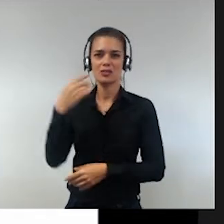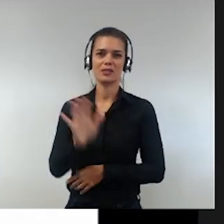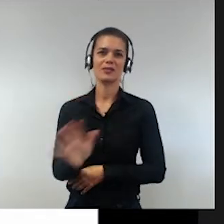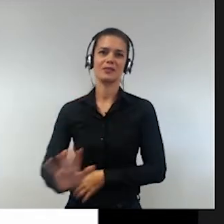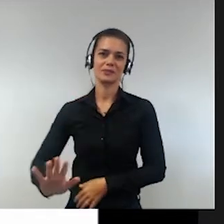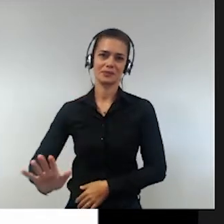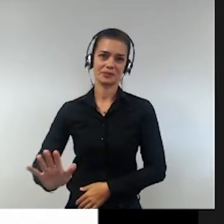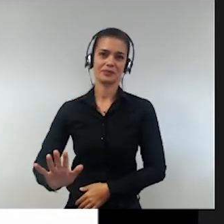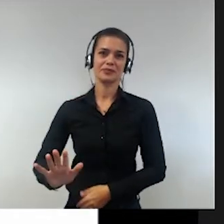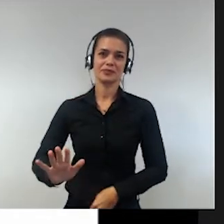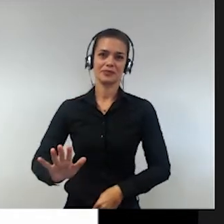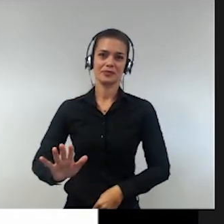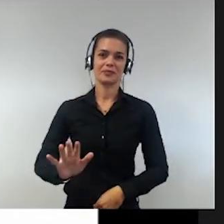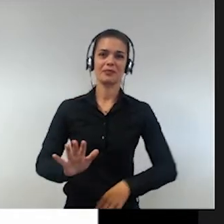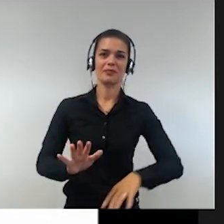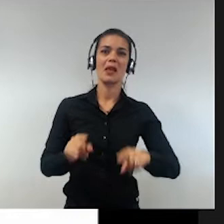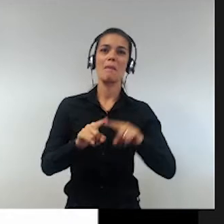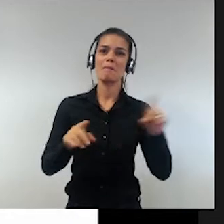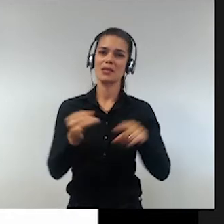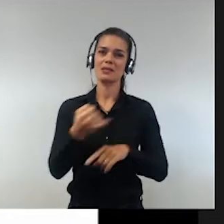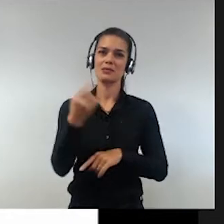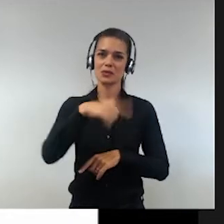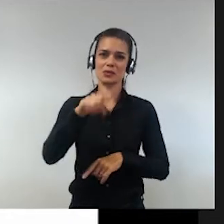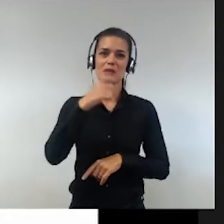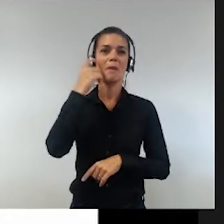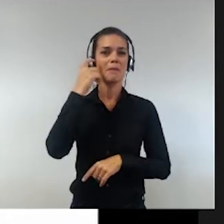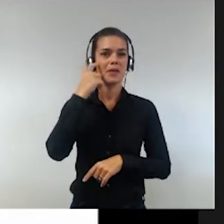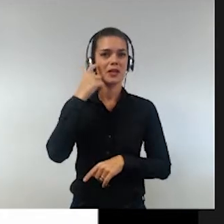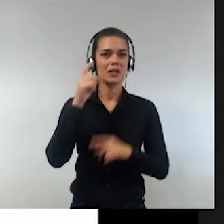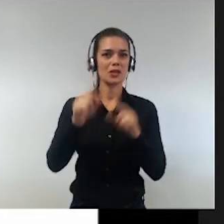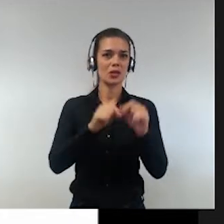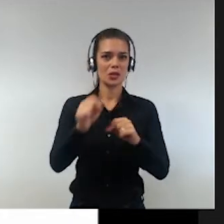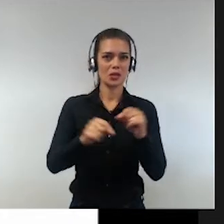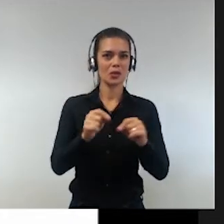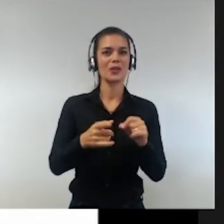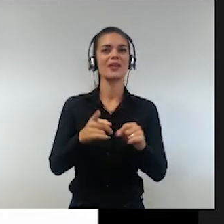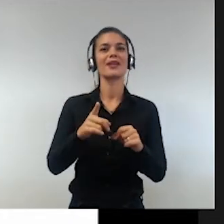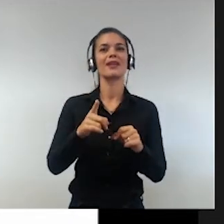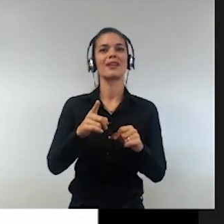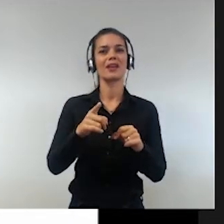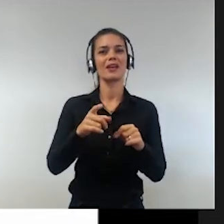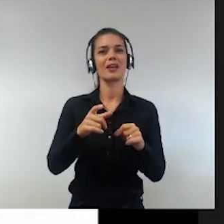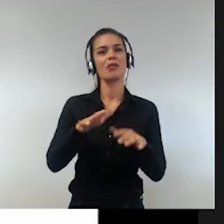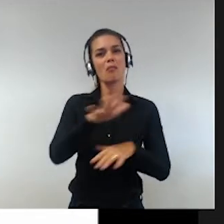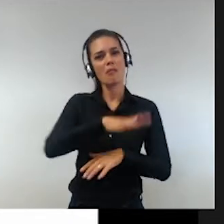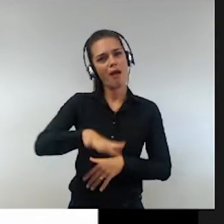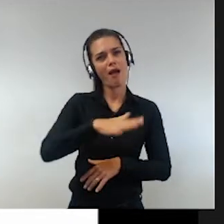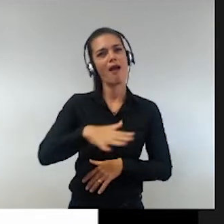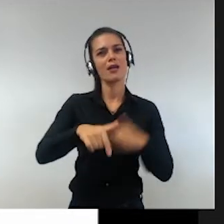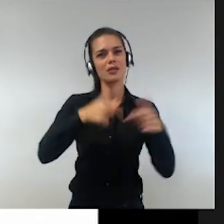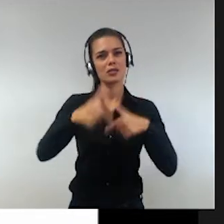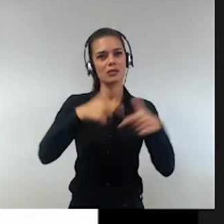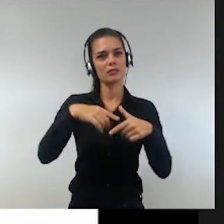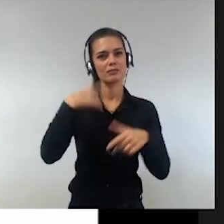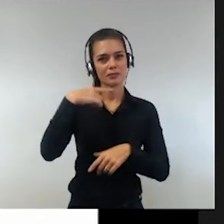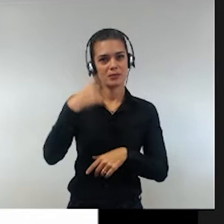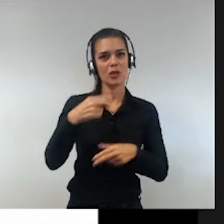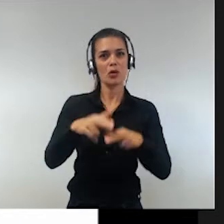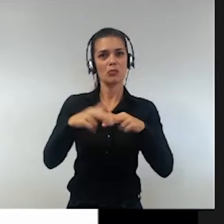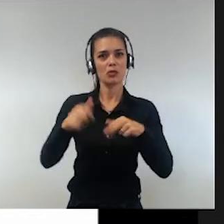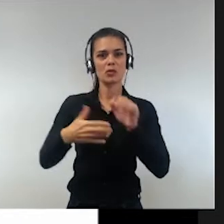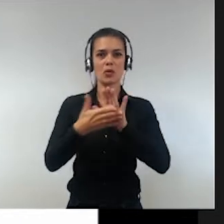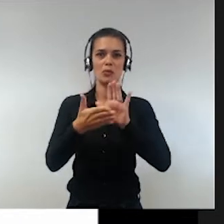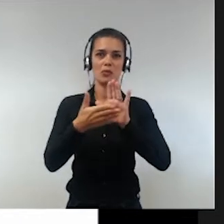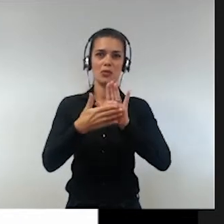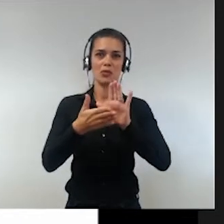entende que é um mercado de trabalho para os colegas advogados. Por isso, por isso eu propus essa pauta de animais em condomínios, que o